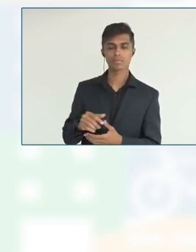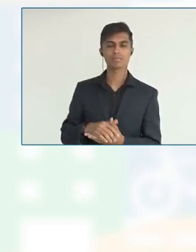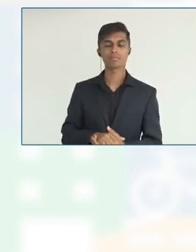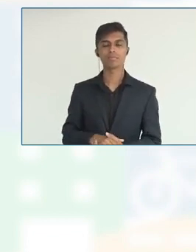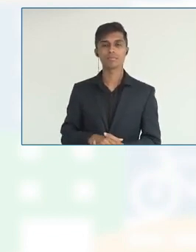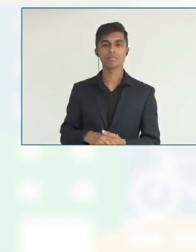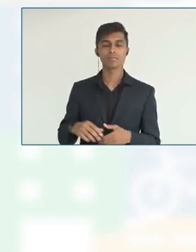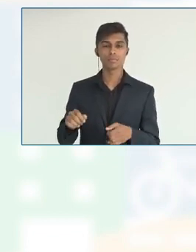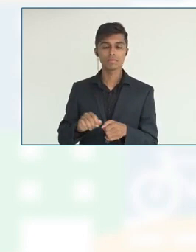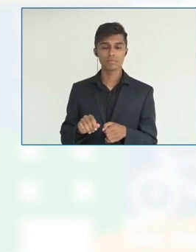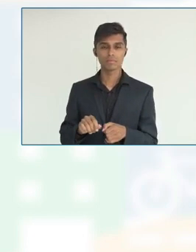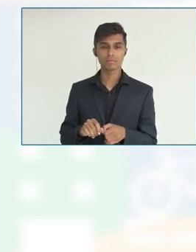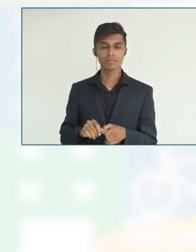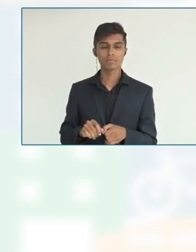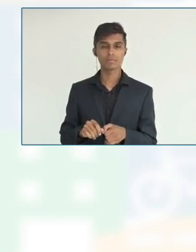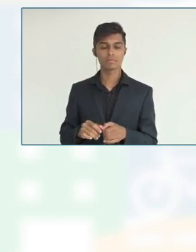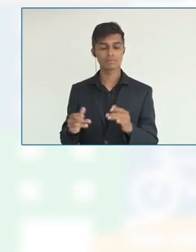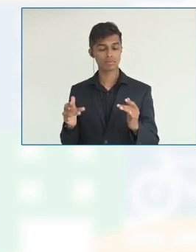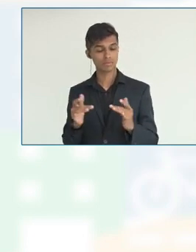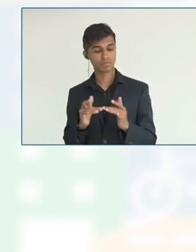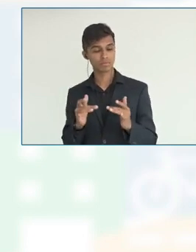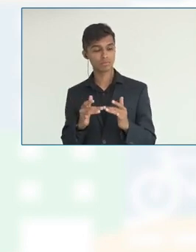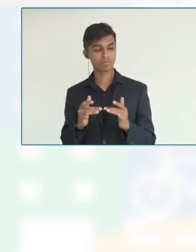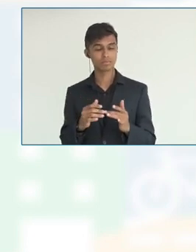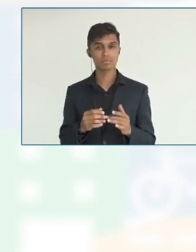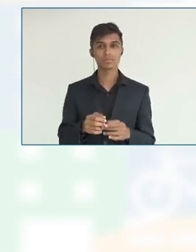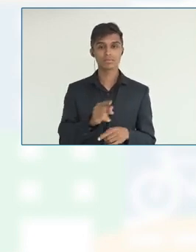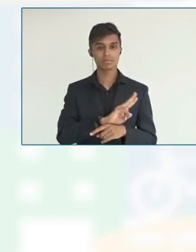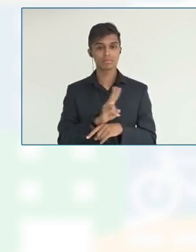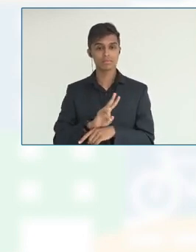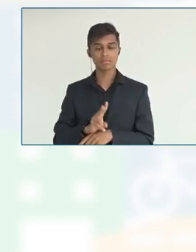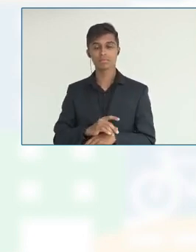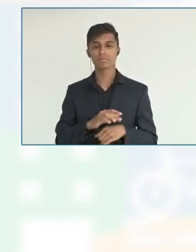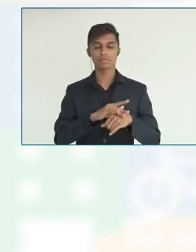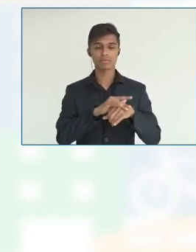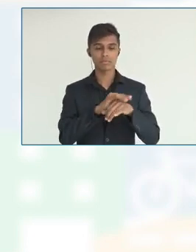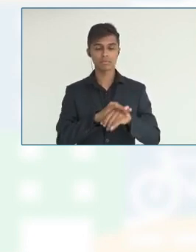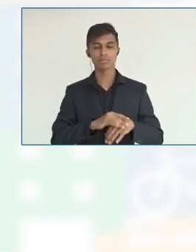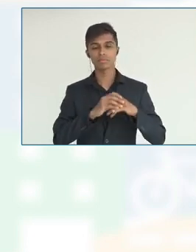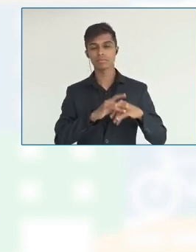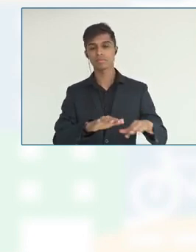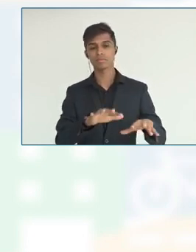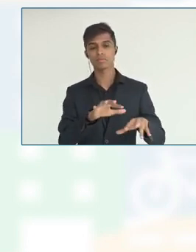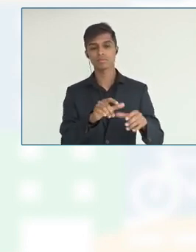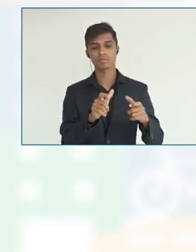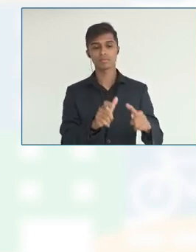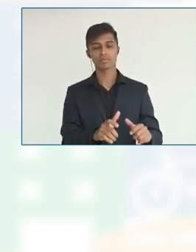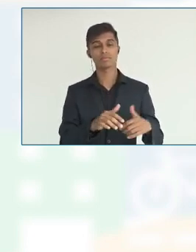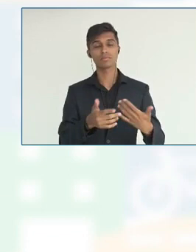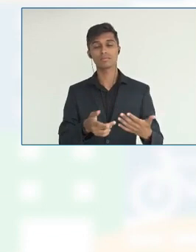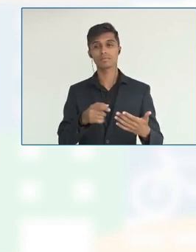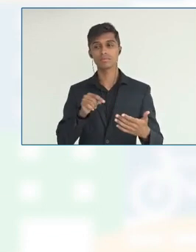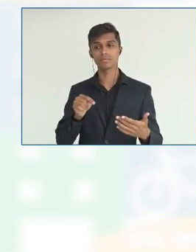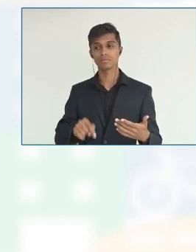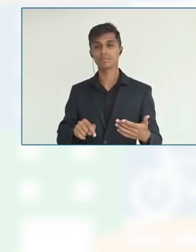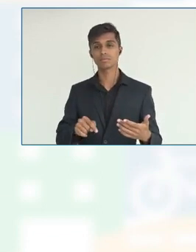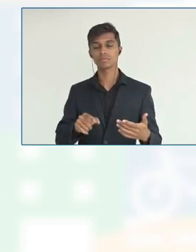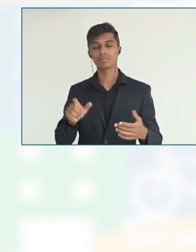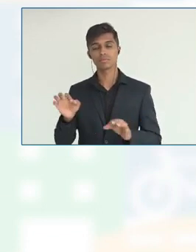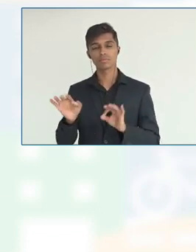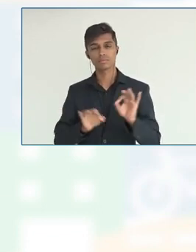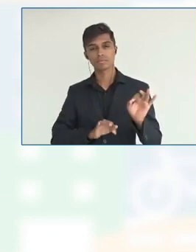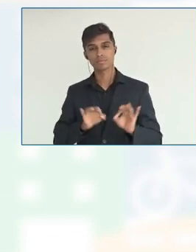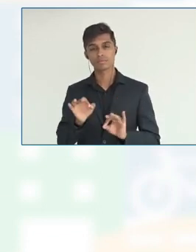Intoxicações está vinculado à vigilância epidemiológica, né, e é a área responsável por organizar